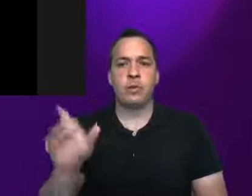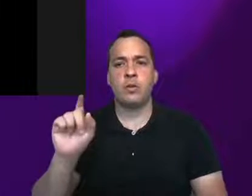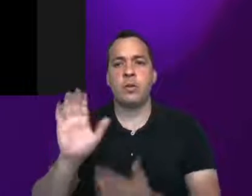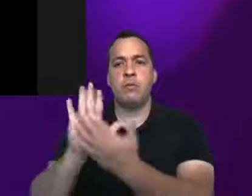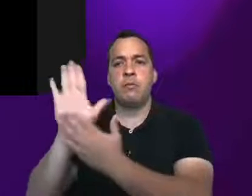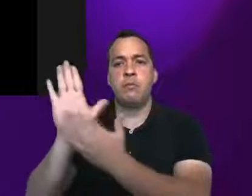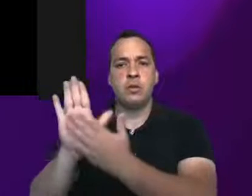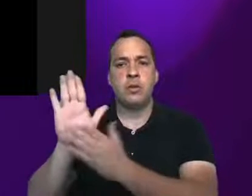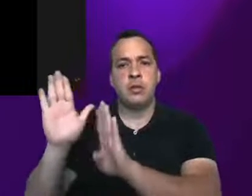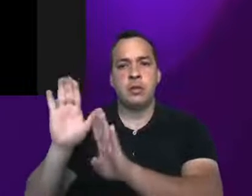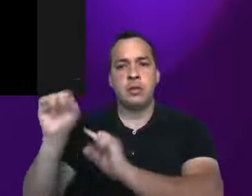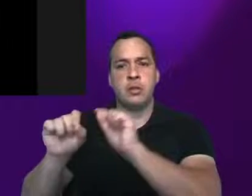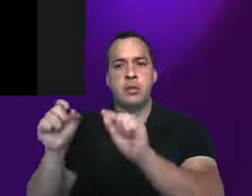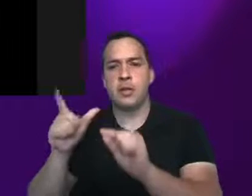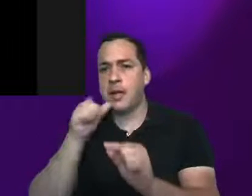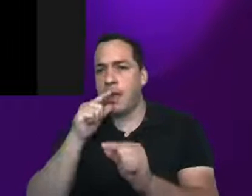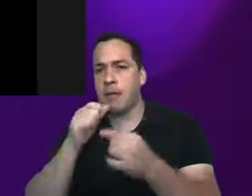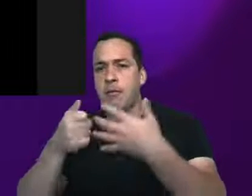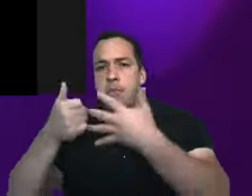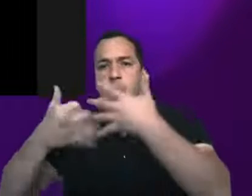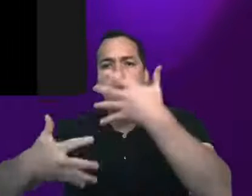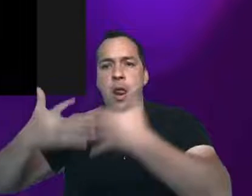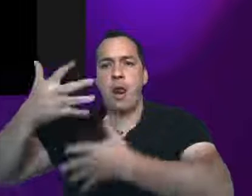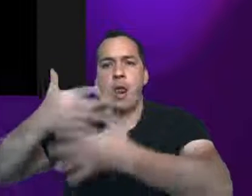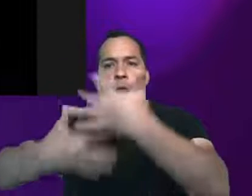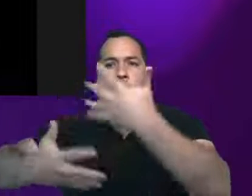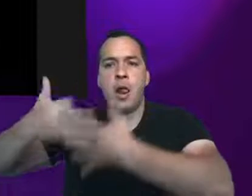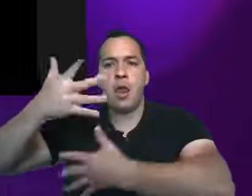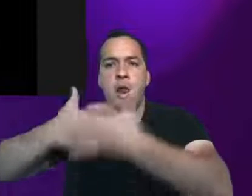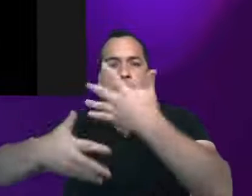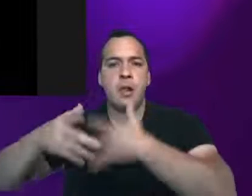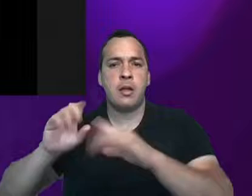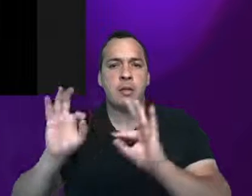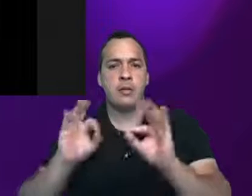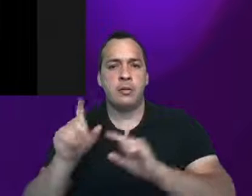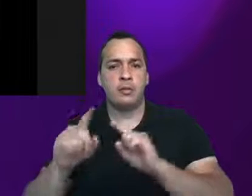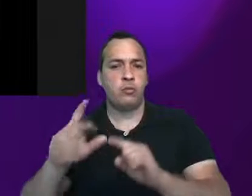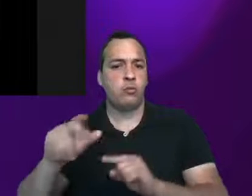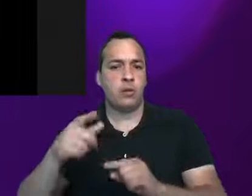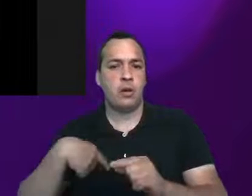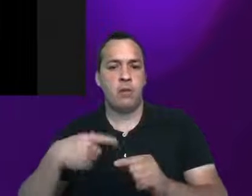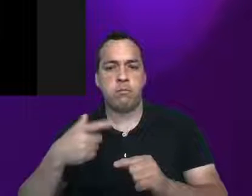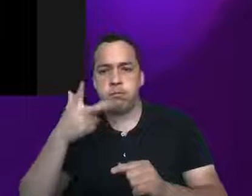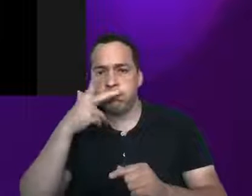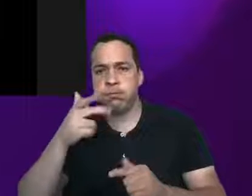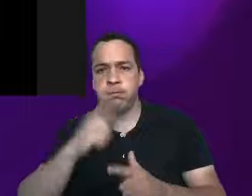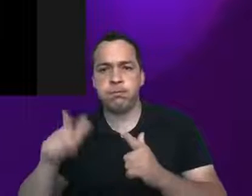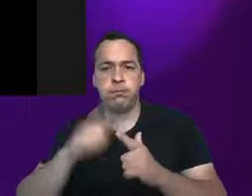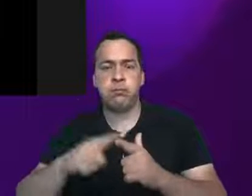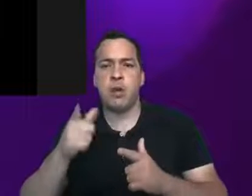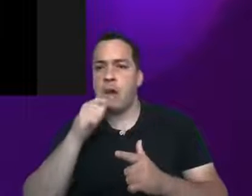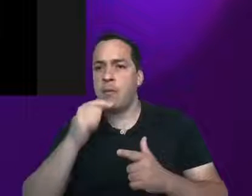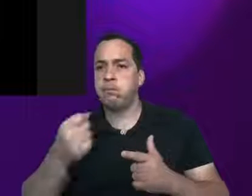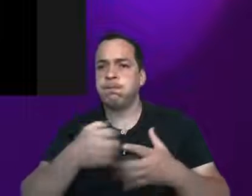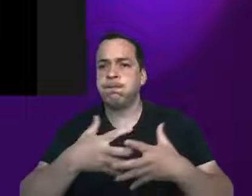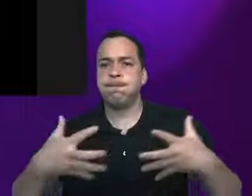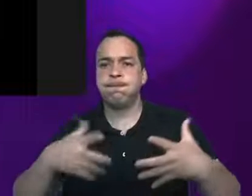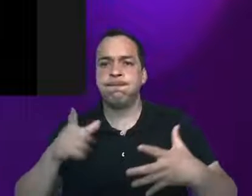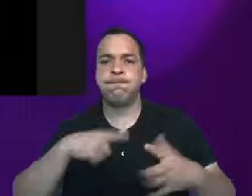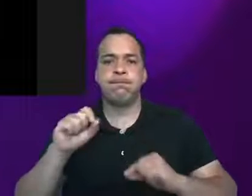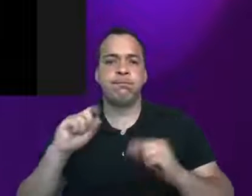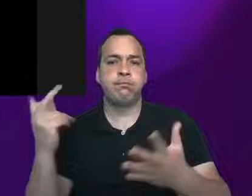de água extravascular. Não é patognomônico de congestão, mas a causa mais comum é edema pulmonar.